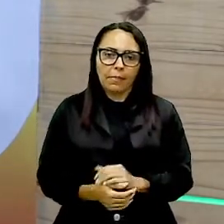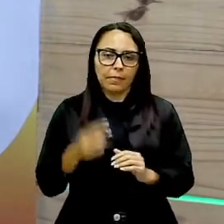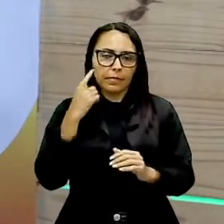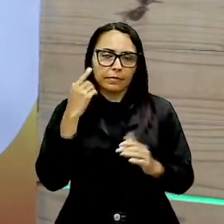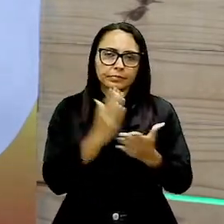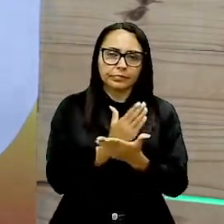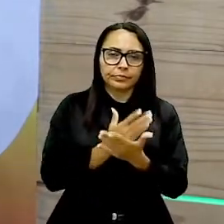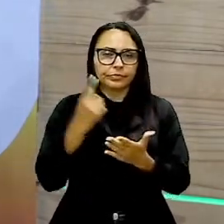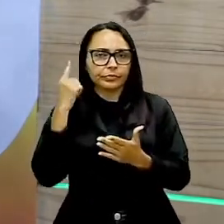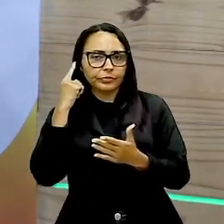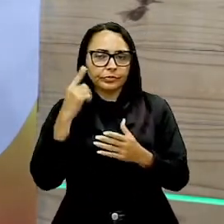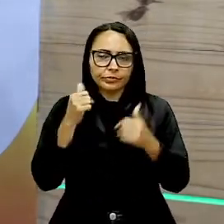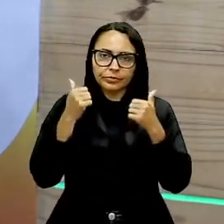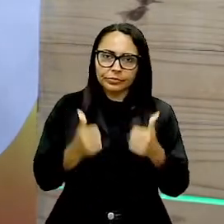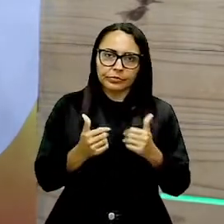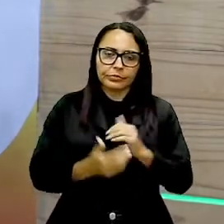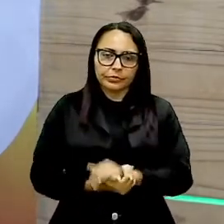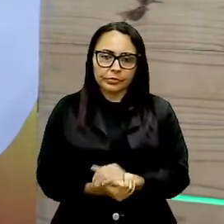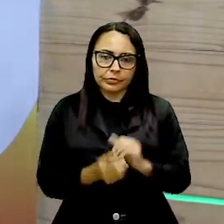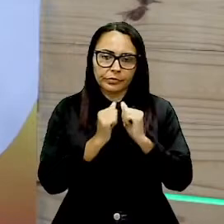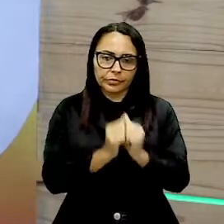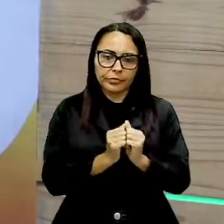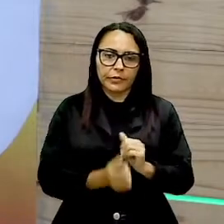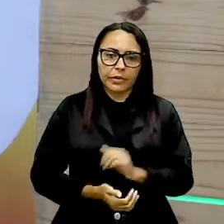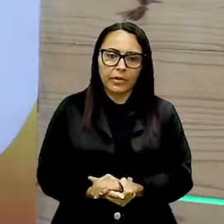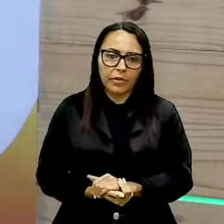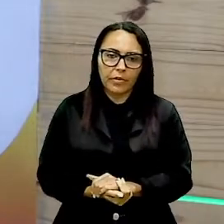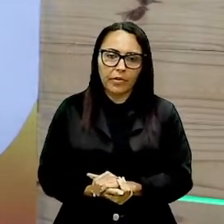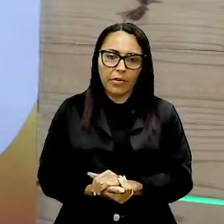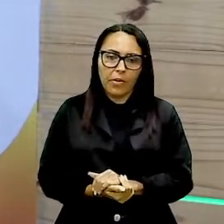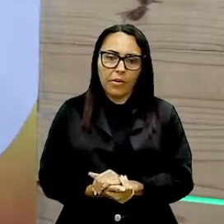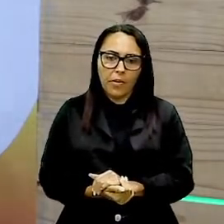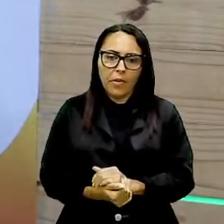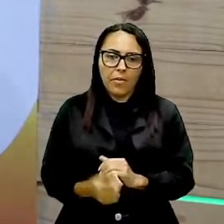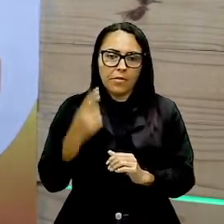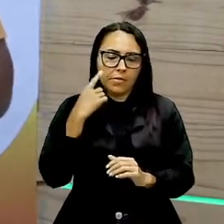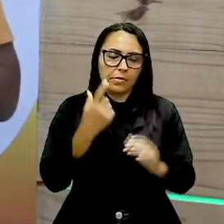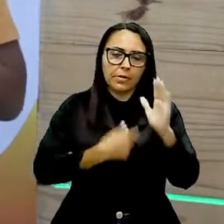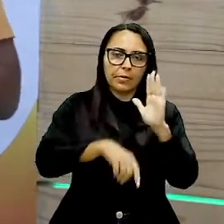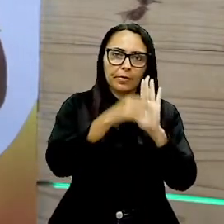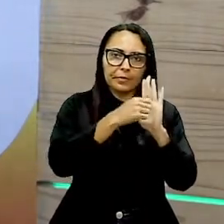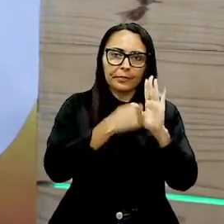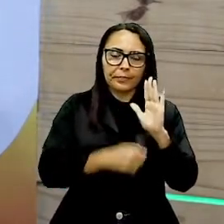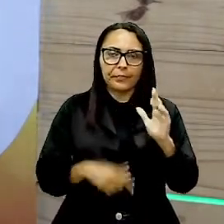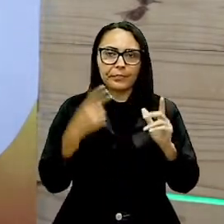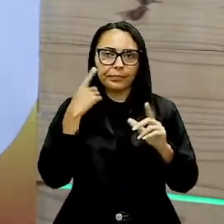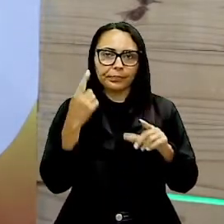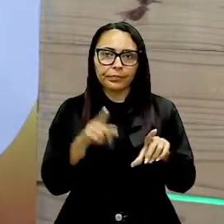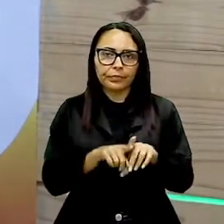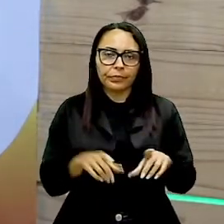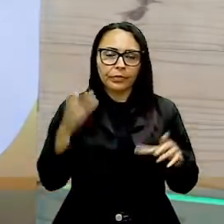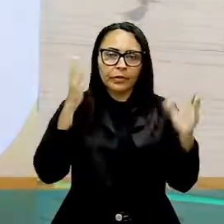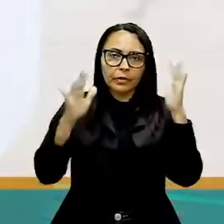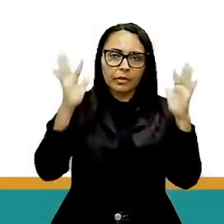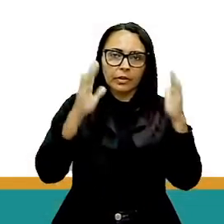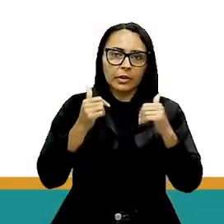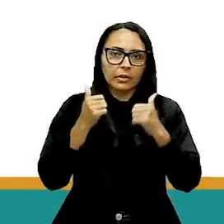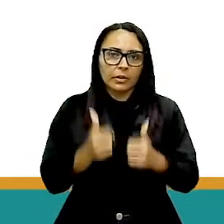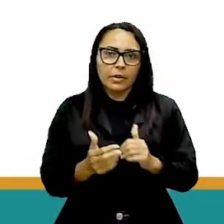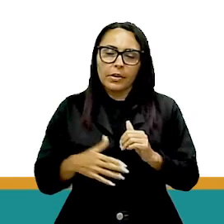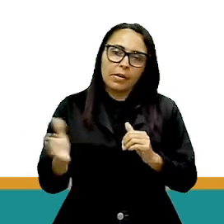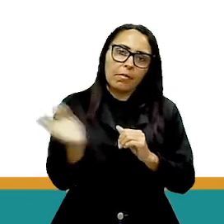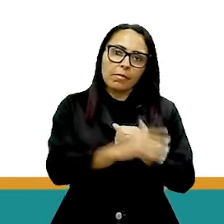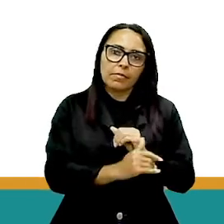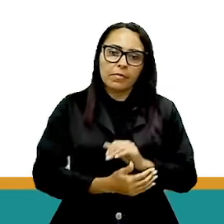algumas dúvidas. Pronto, juntos, para a correção do nosso simulado de filosofia. Vamos